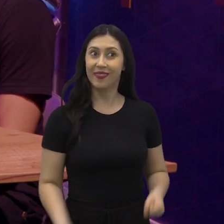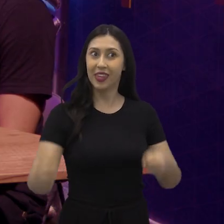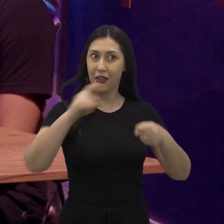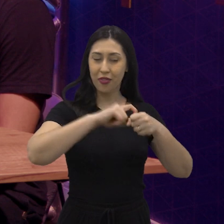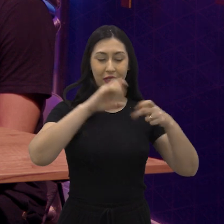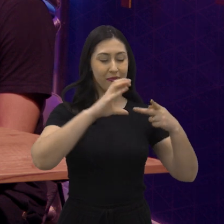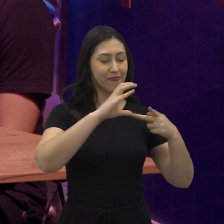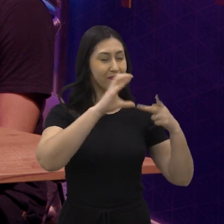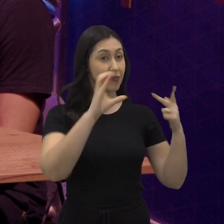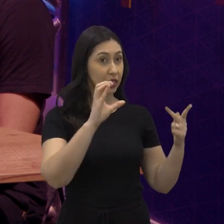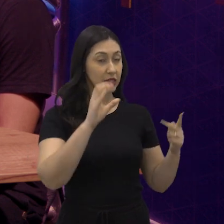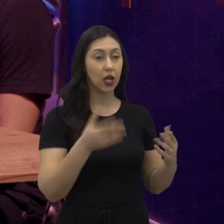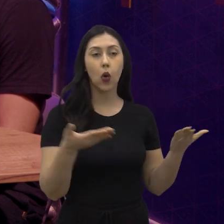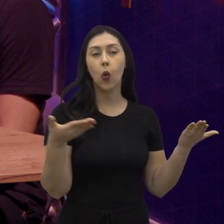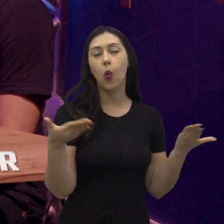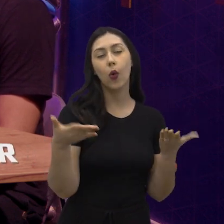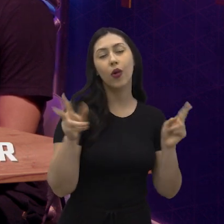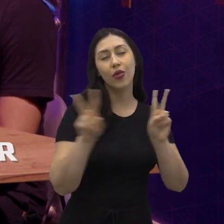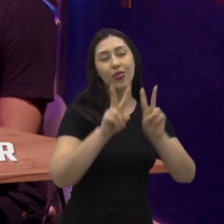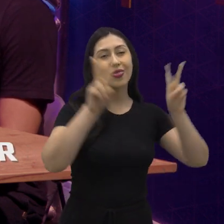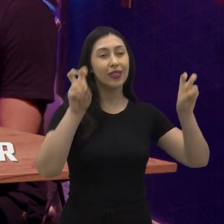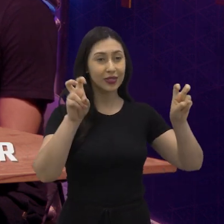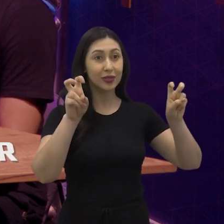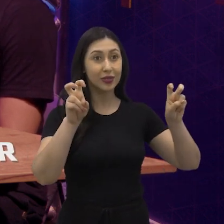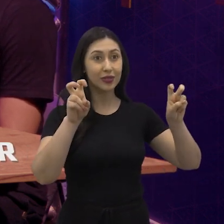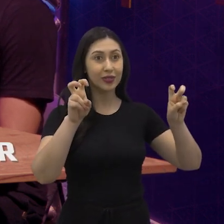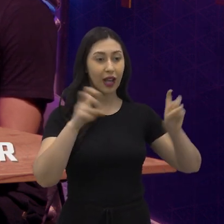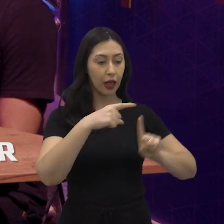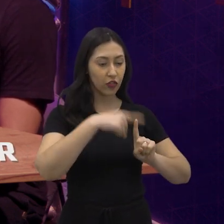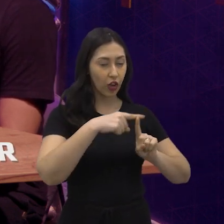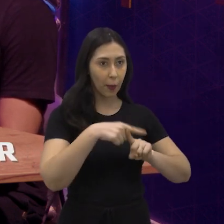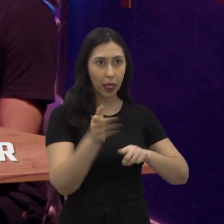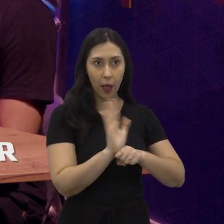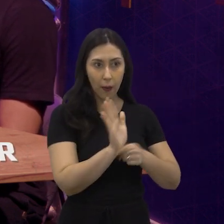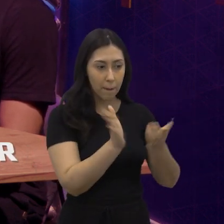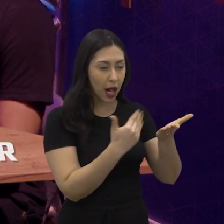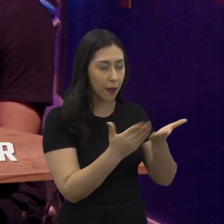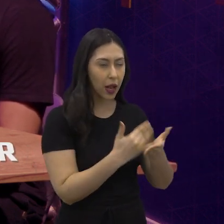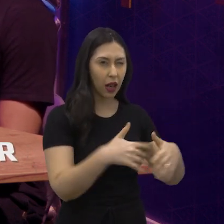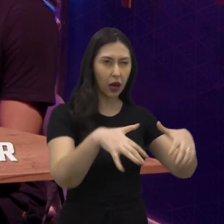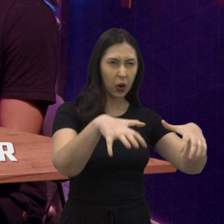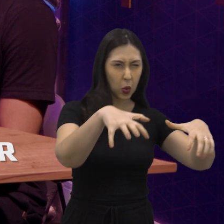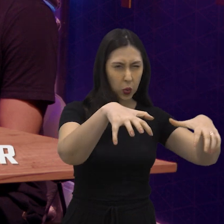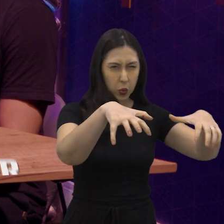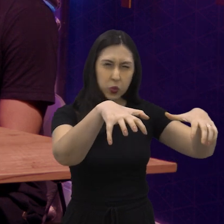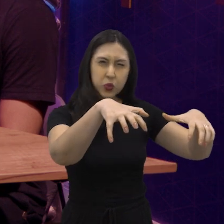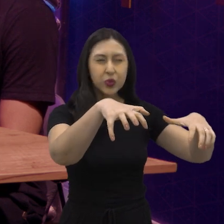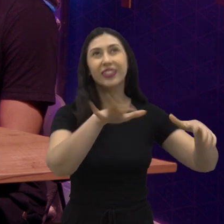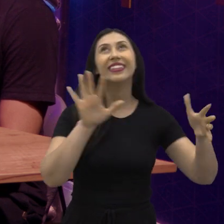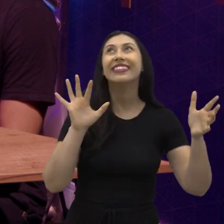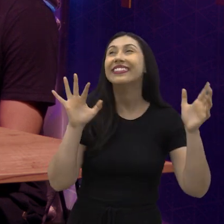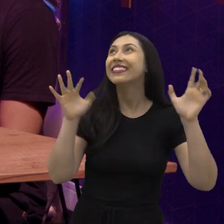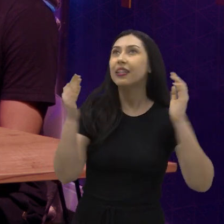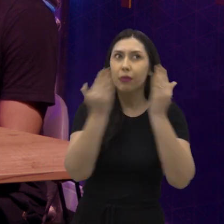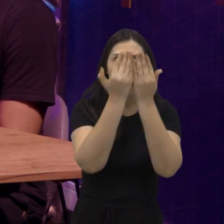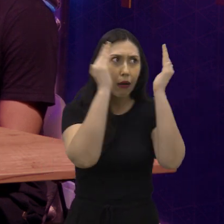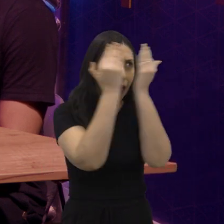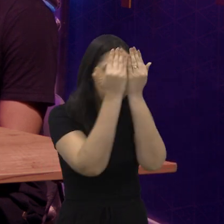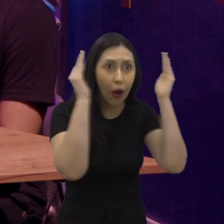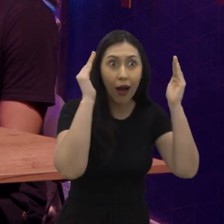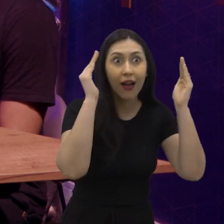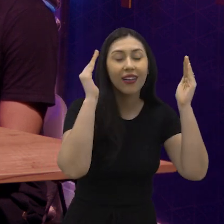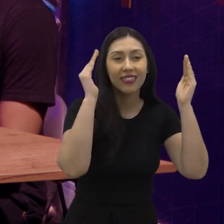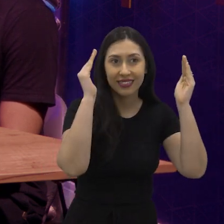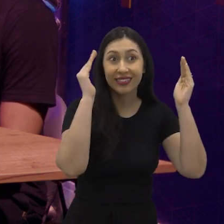E já de volta com o Pode Ser, hoje falando sobre o gênero horror, né, Samu? Aproveitando esse climinha de Halloween, já